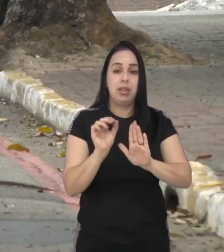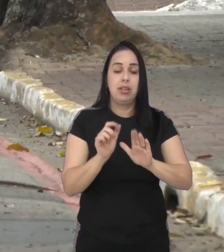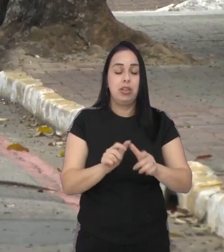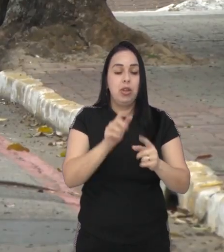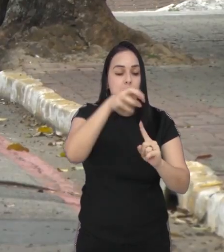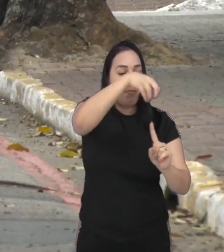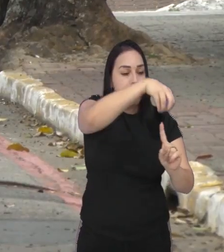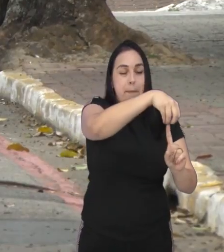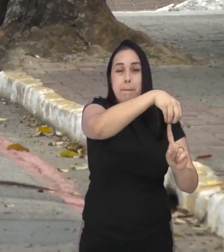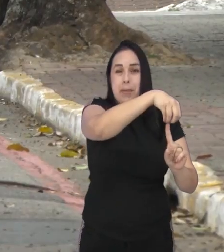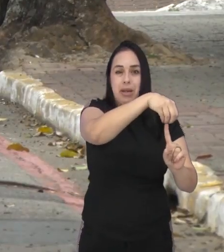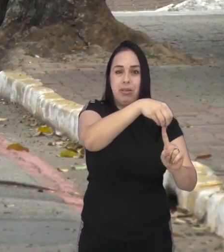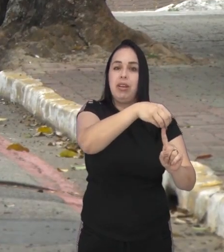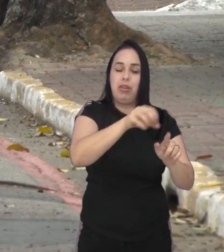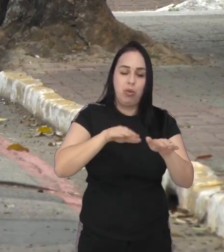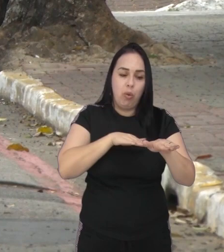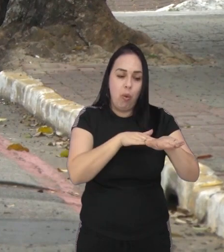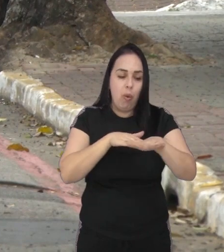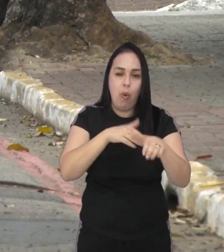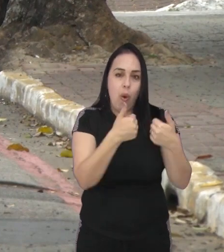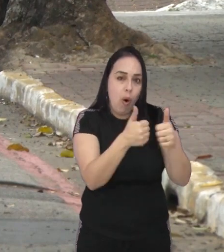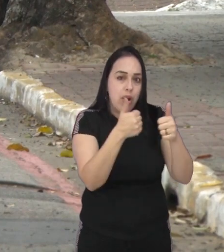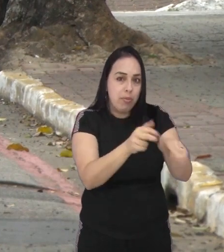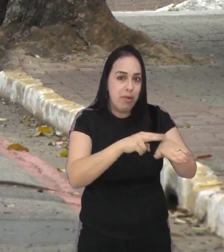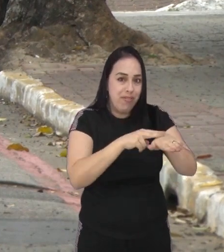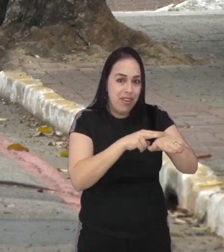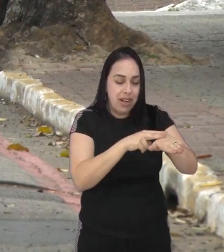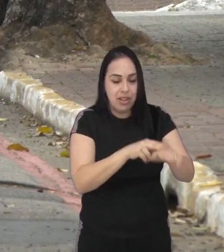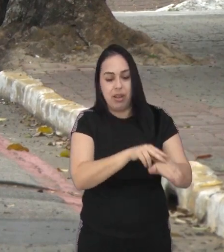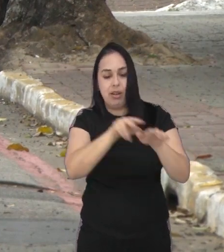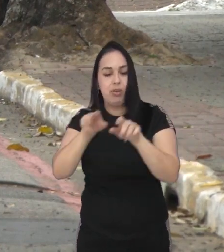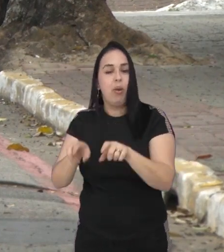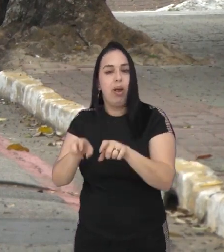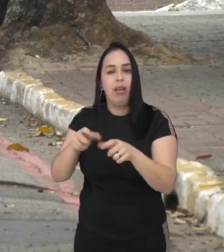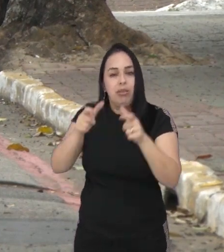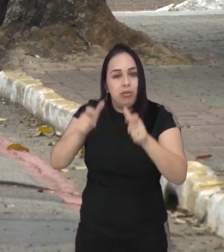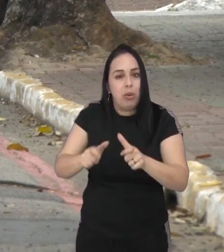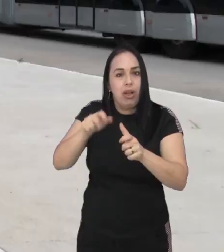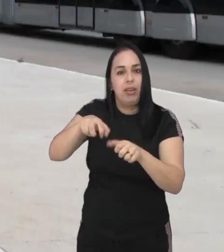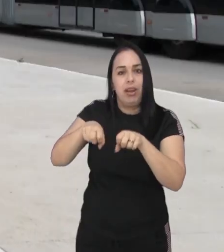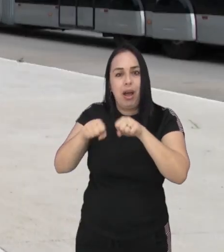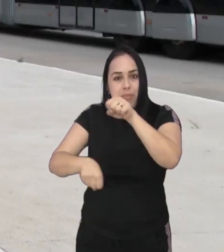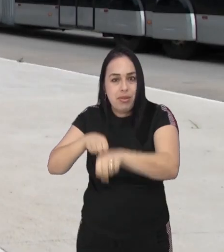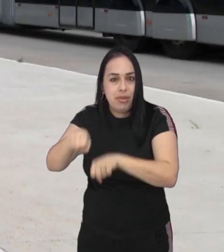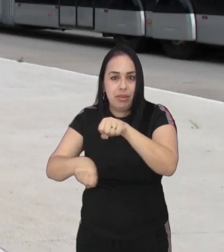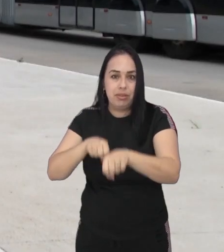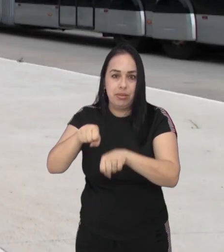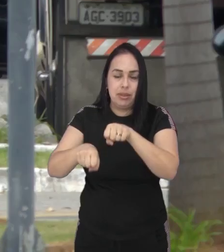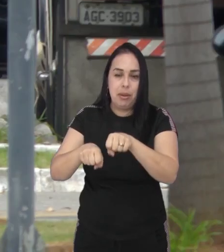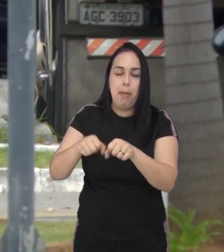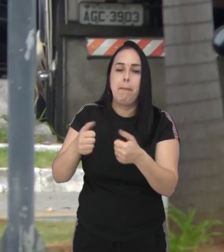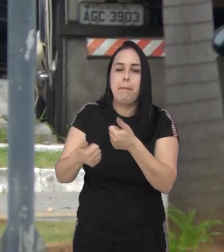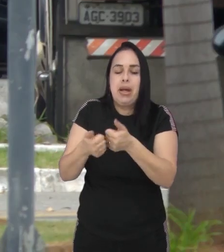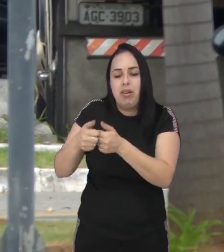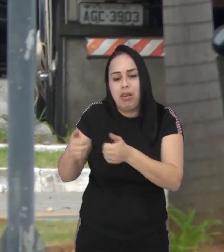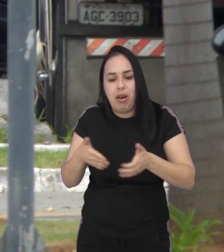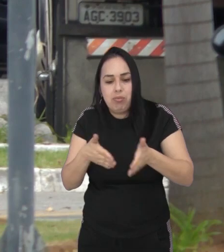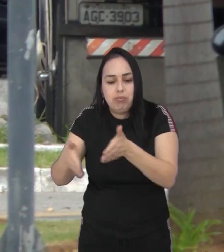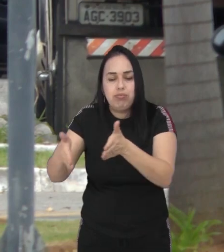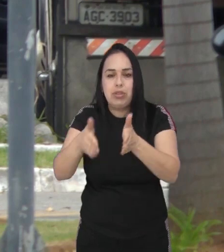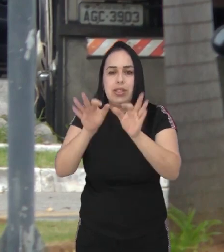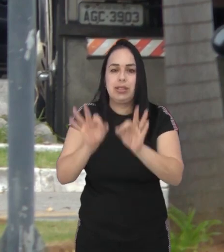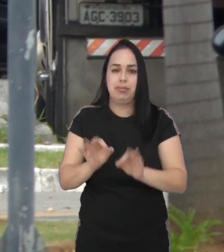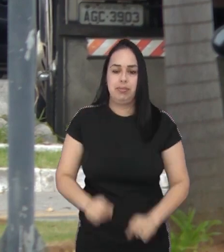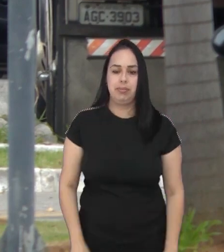com a proposta, as bikes ficariam próximas às estações de embarque e desembarque de passageiros da linha verde, nas ciclovias,